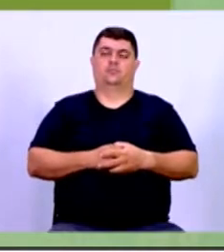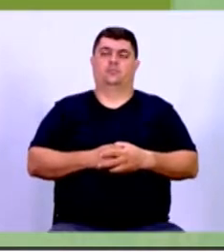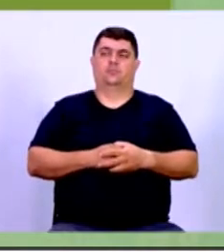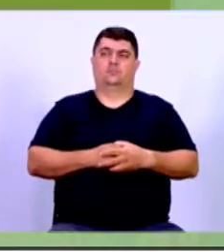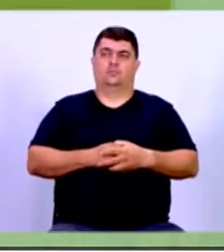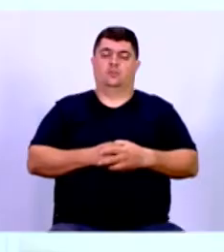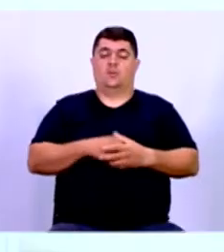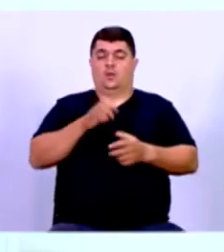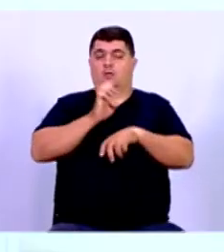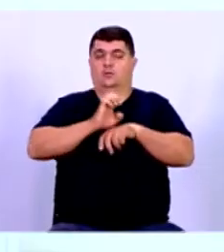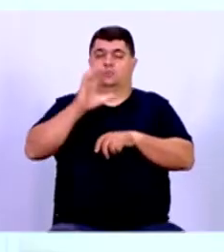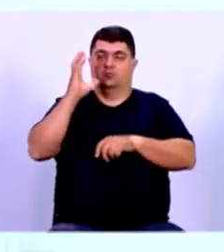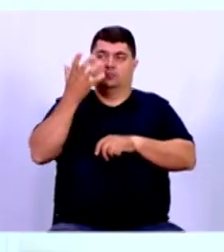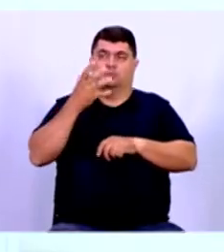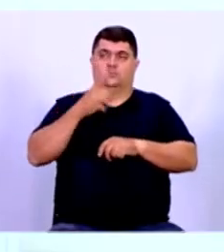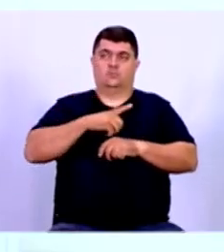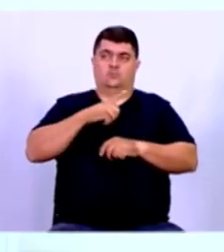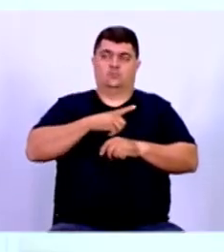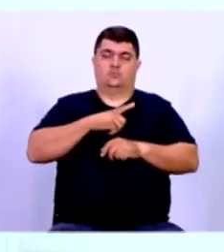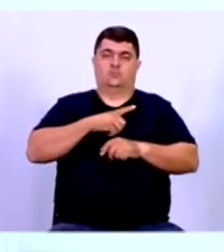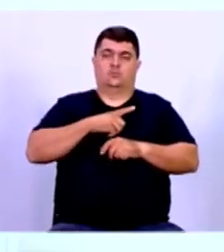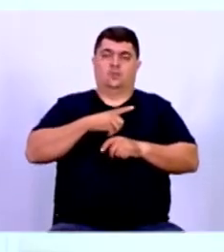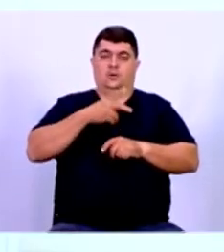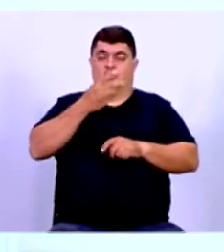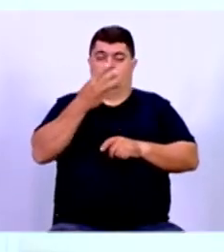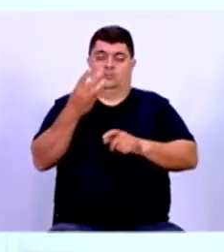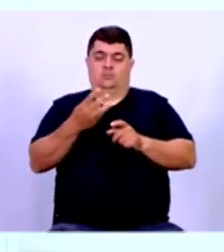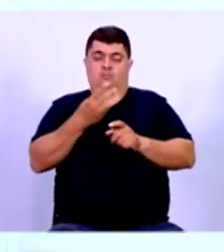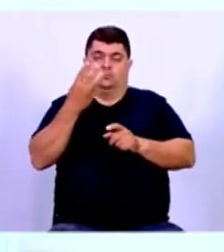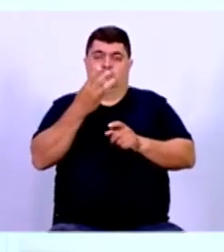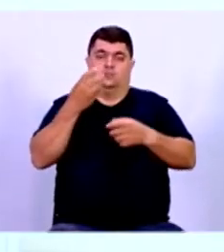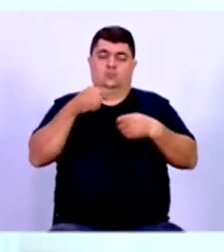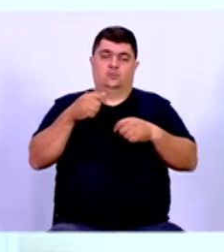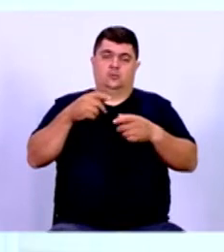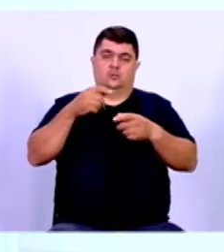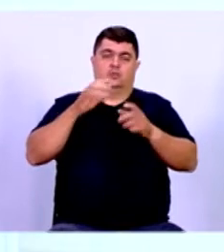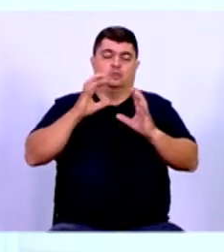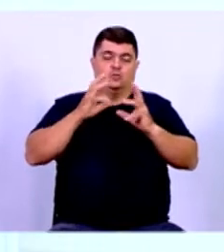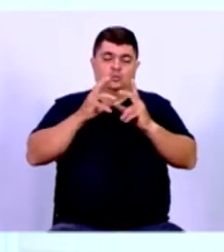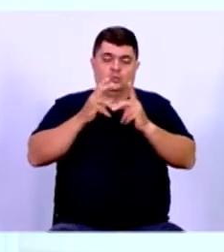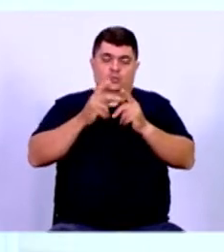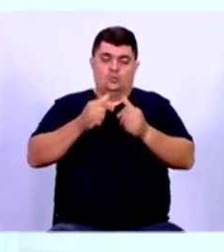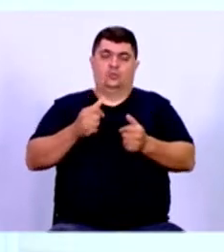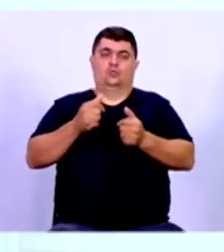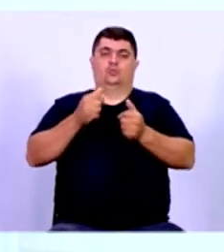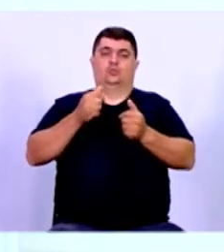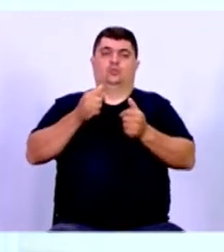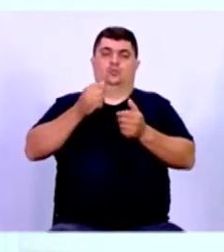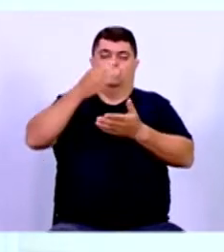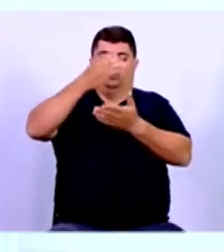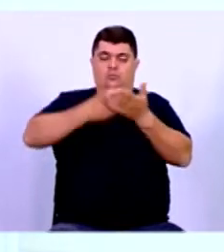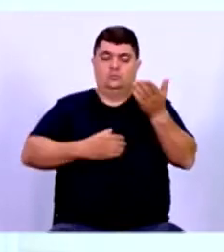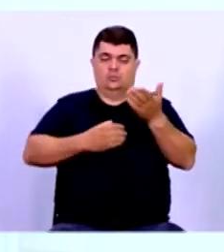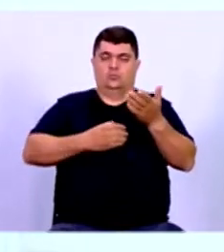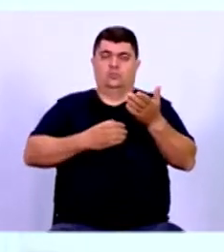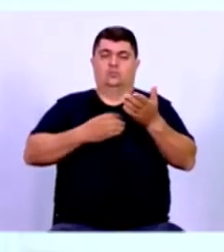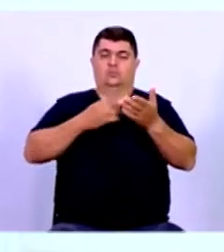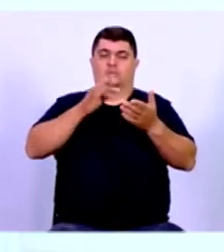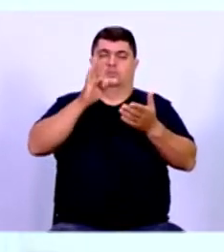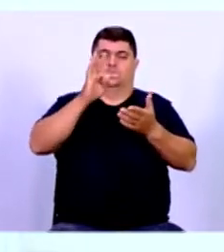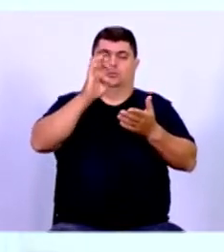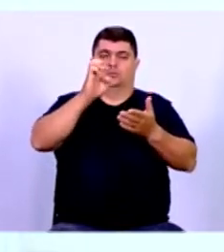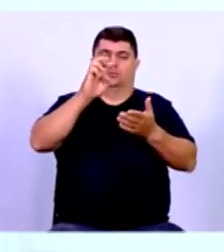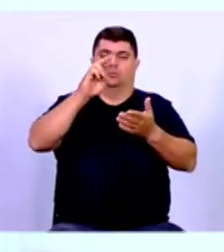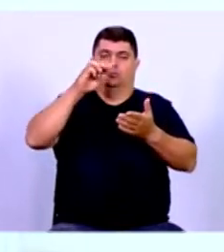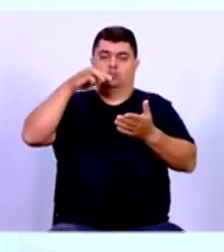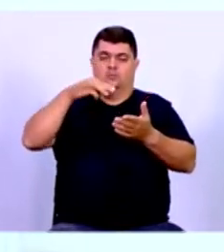estágio se realize, você tem esses envolvidos. Esses envolvidos devem assinar um termo tripartite. Esse termo